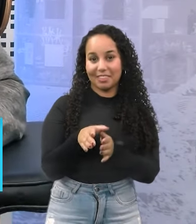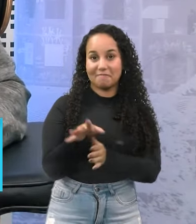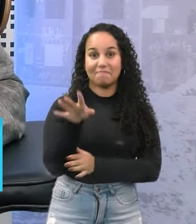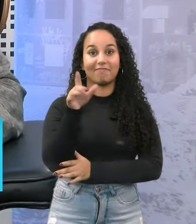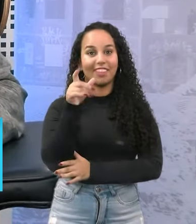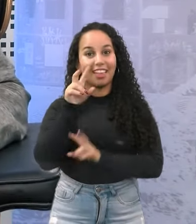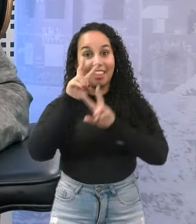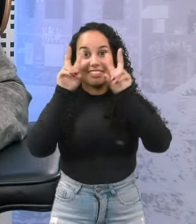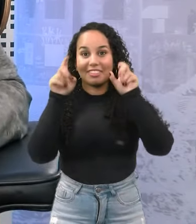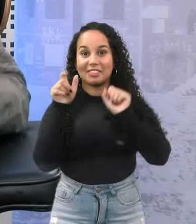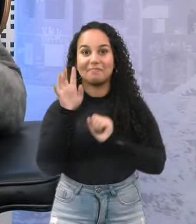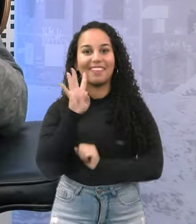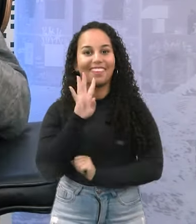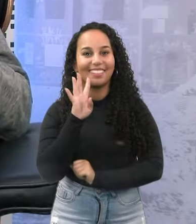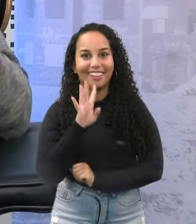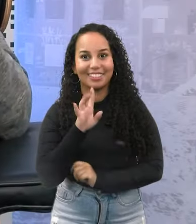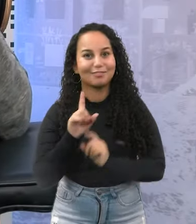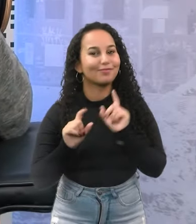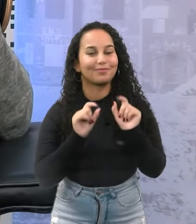assunto muito legal: